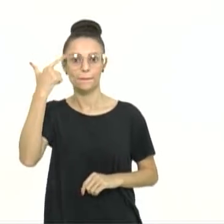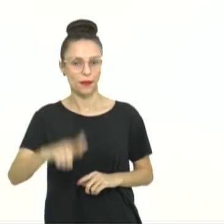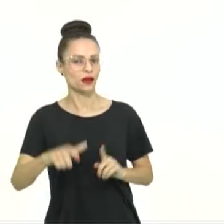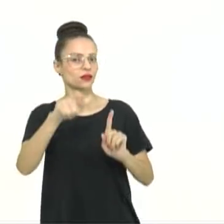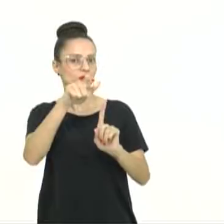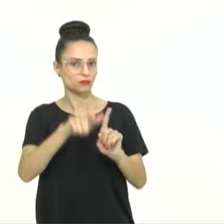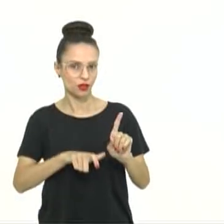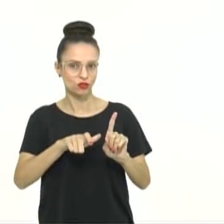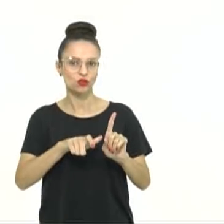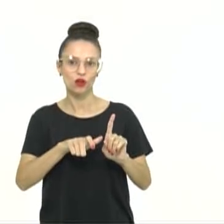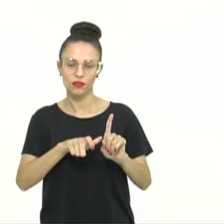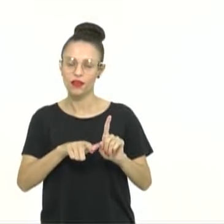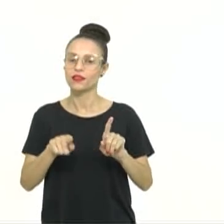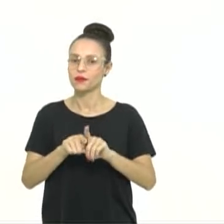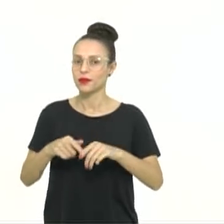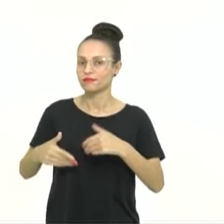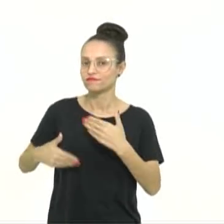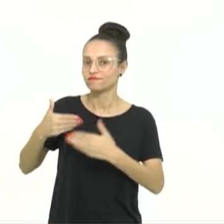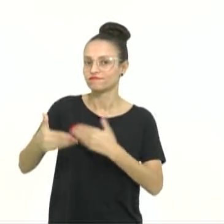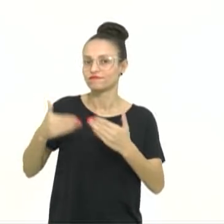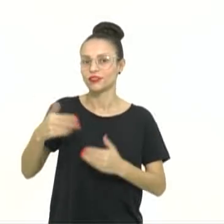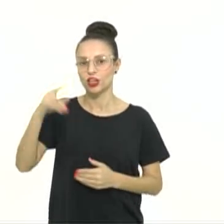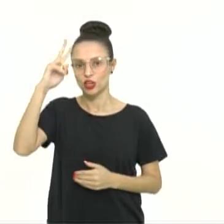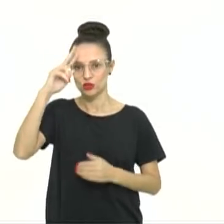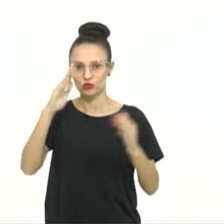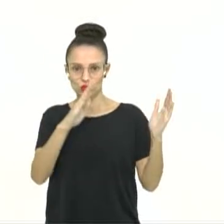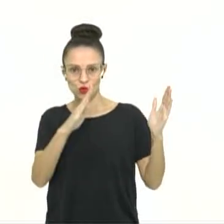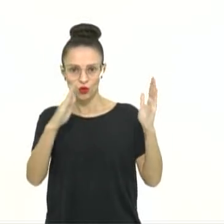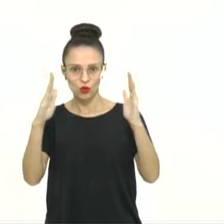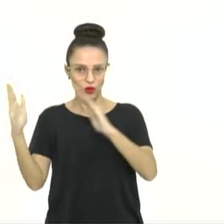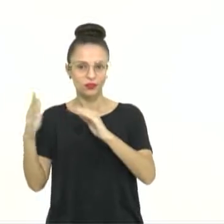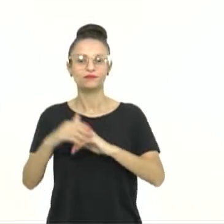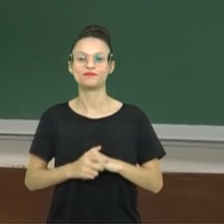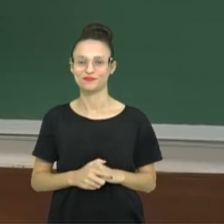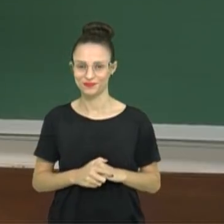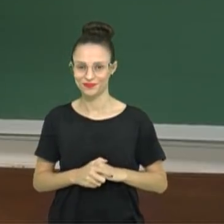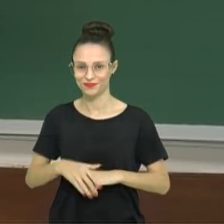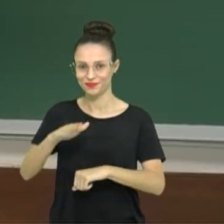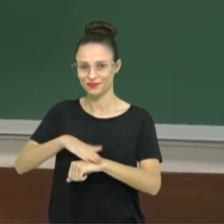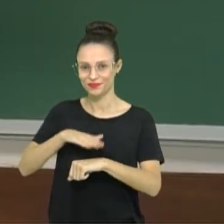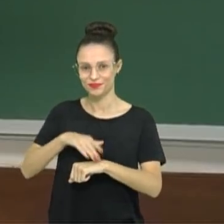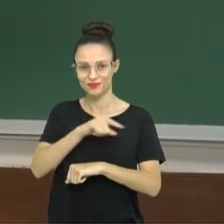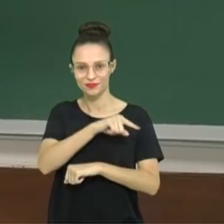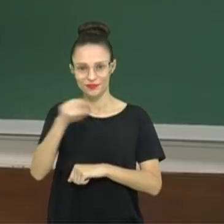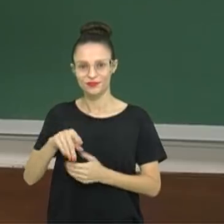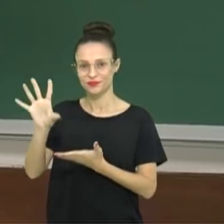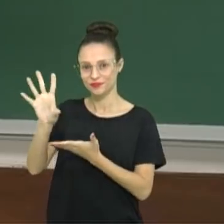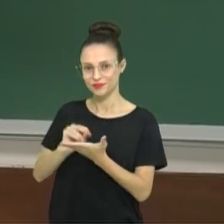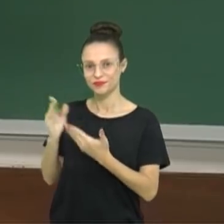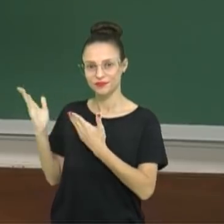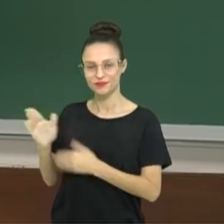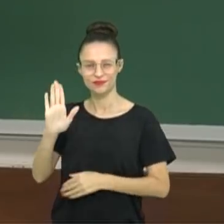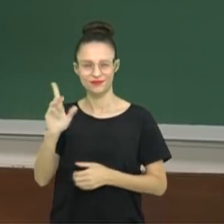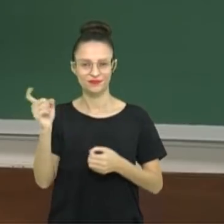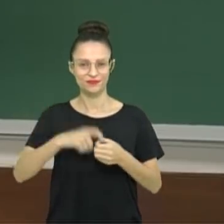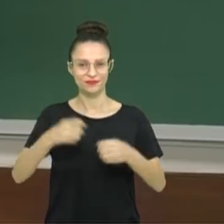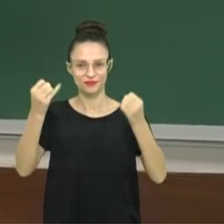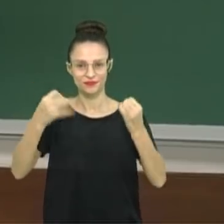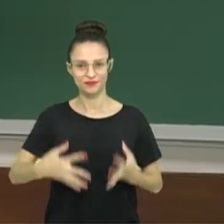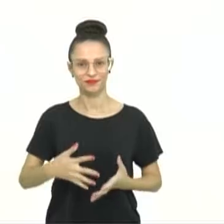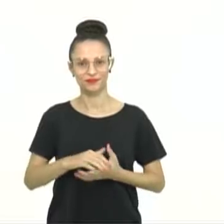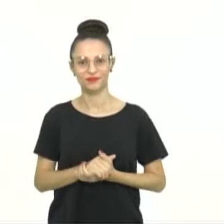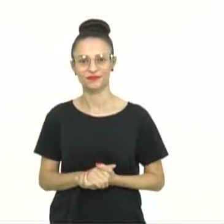personagem e desenvolver a história, tá? Anota aí, vou dar um tempinho para você e eu já volto para